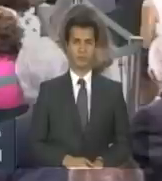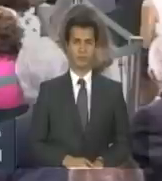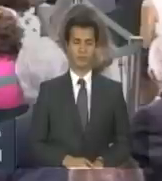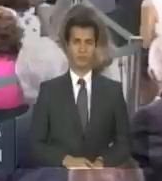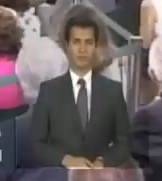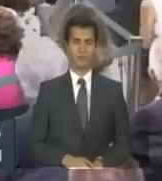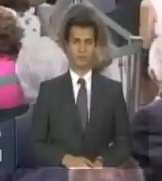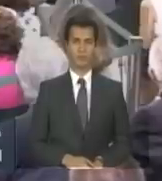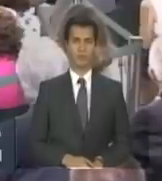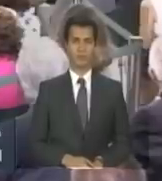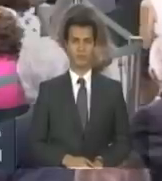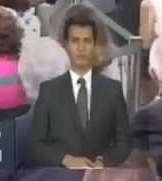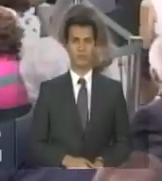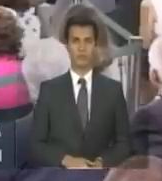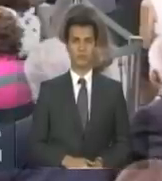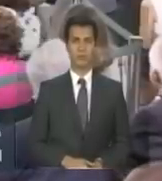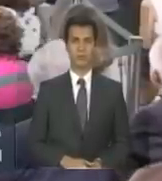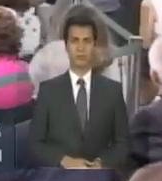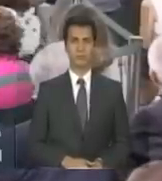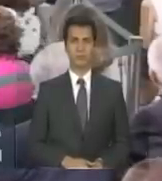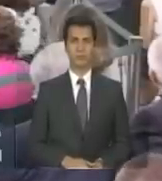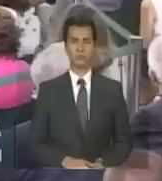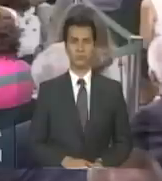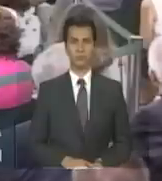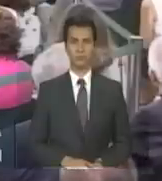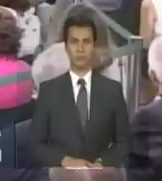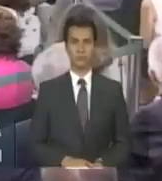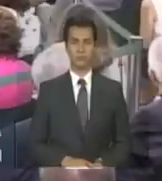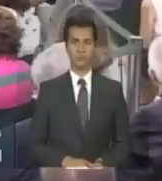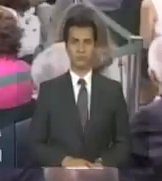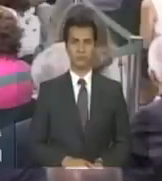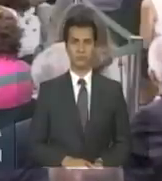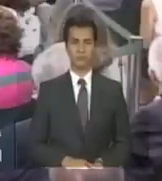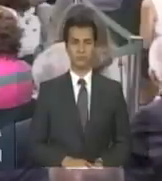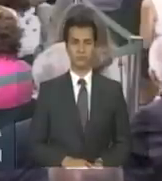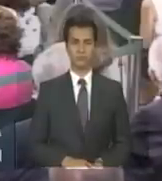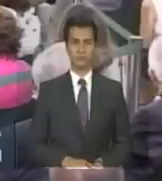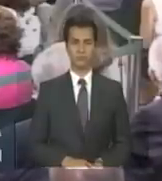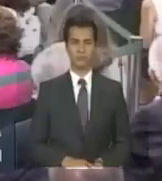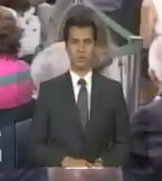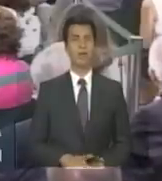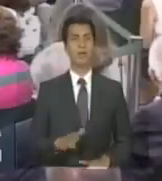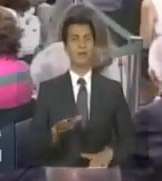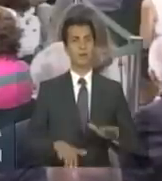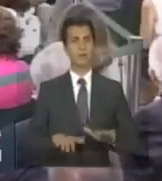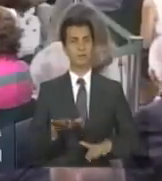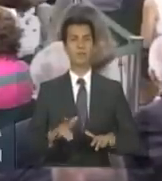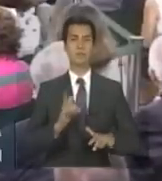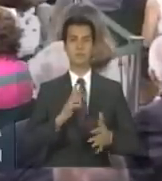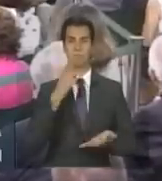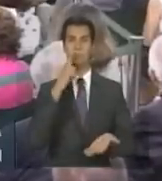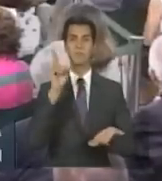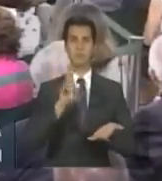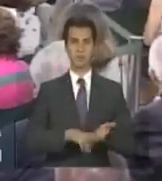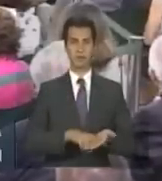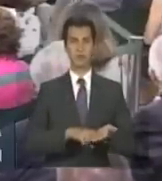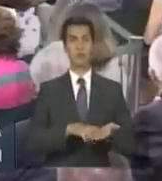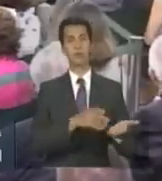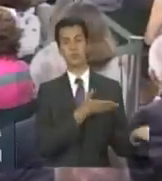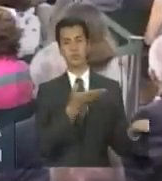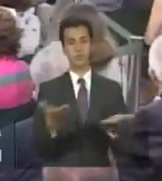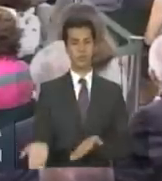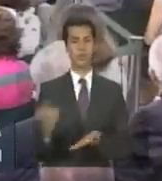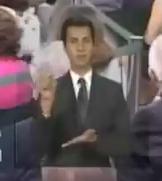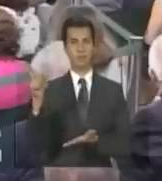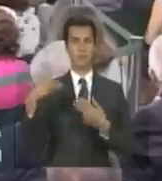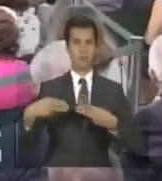uma grande parte das correspondências que chegavam pediam uma bolsa de estudo para pessoas